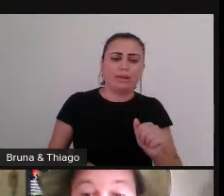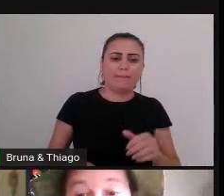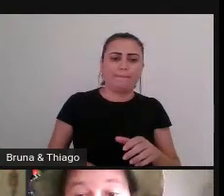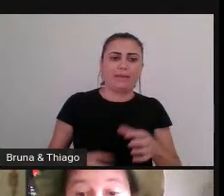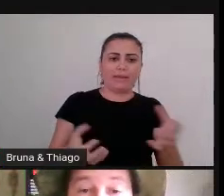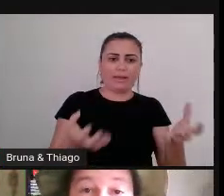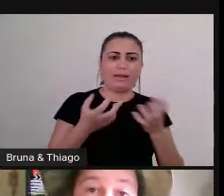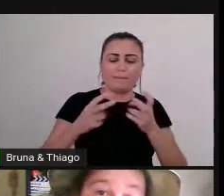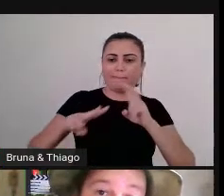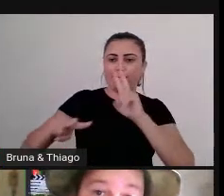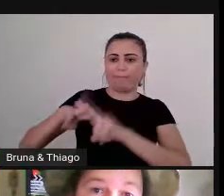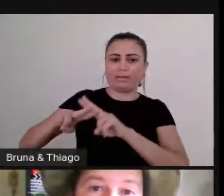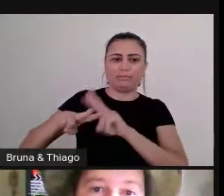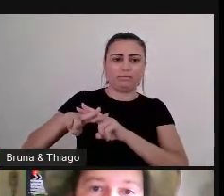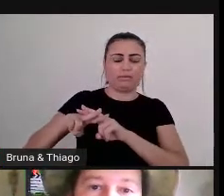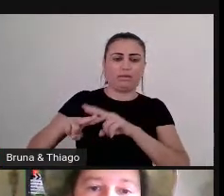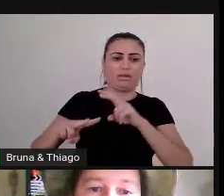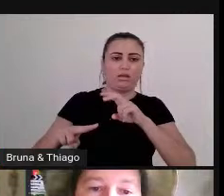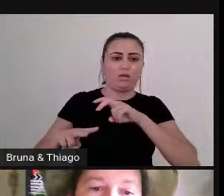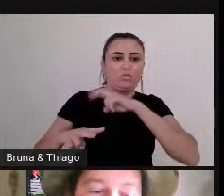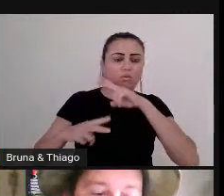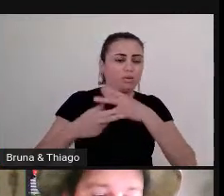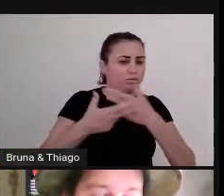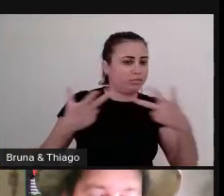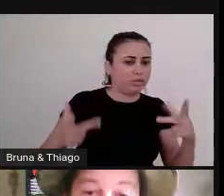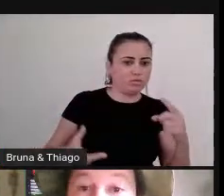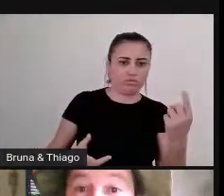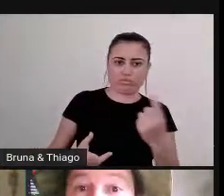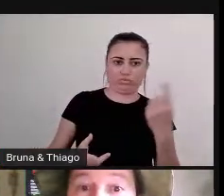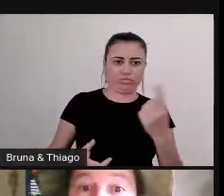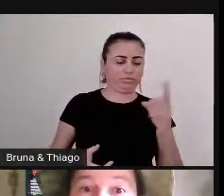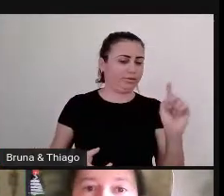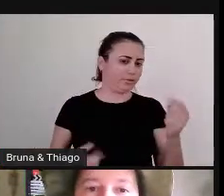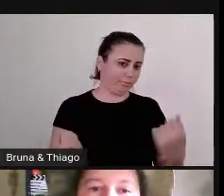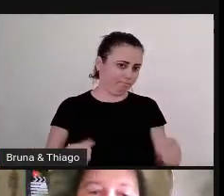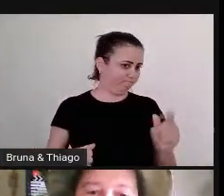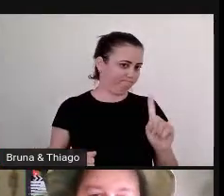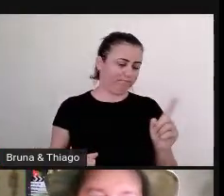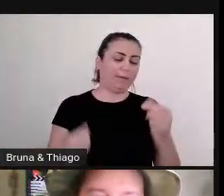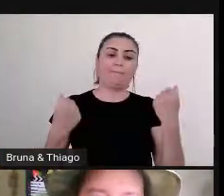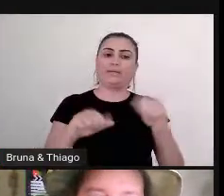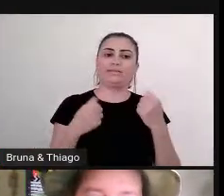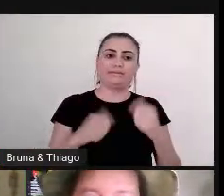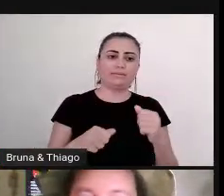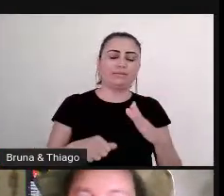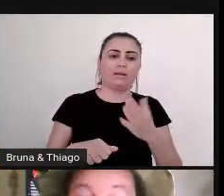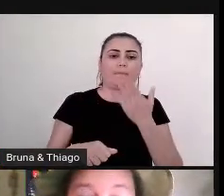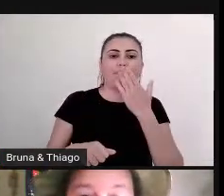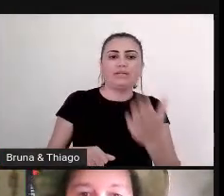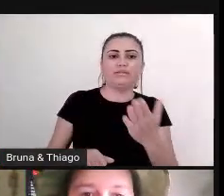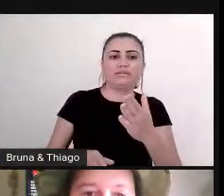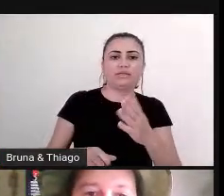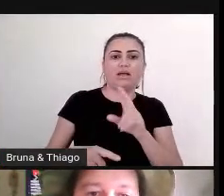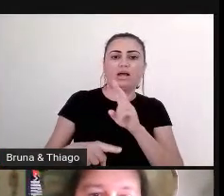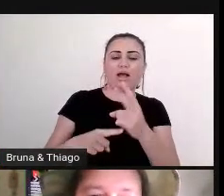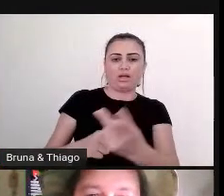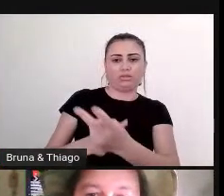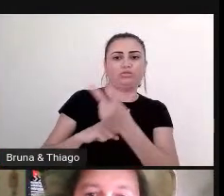acidentes. Geralmente acontece naqueles que vão tentar fazer alguma coisa. E aí, para fechar, meus últimos dois, três slides, tome